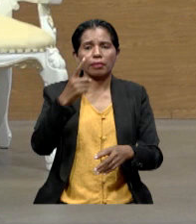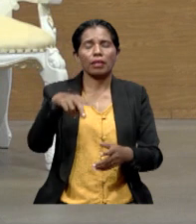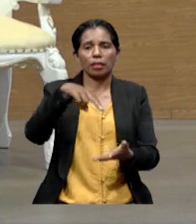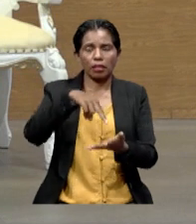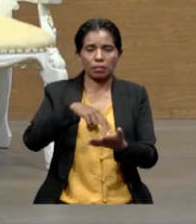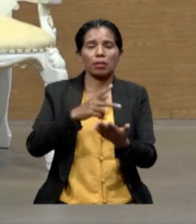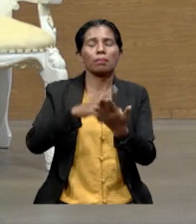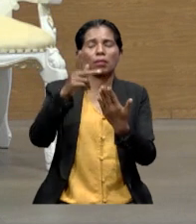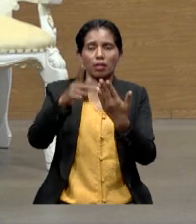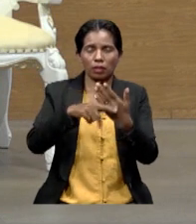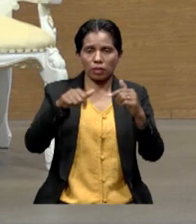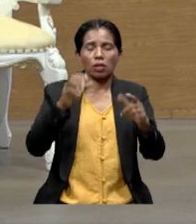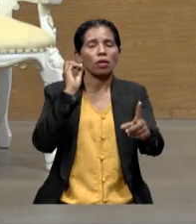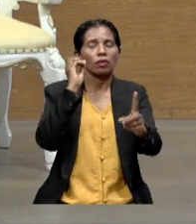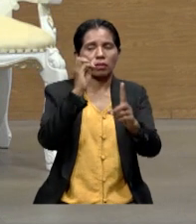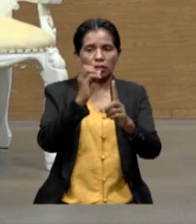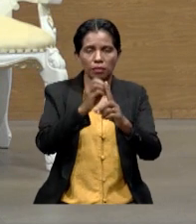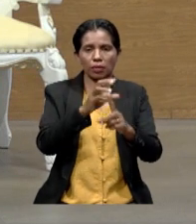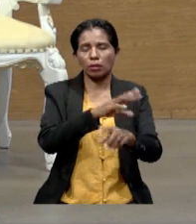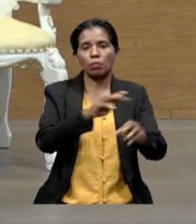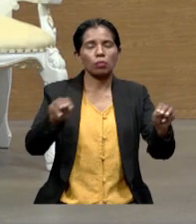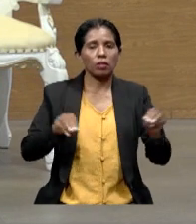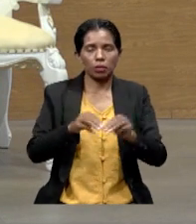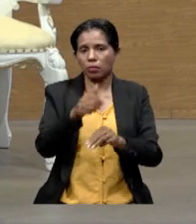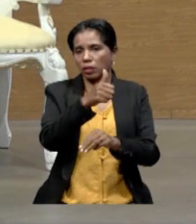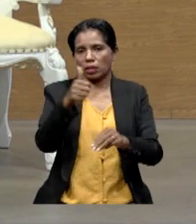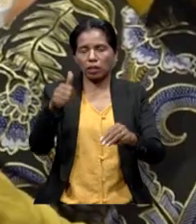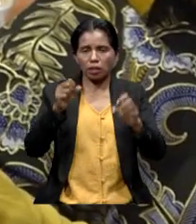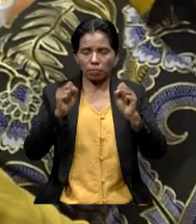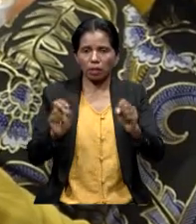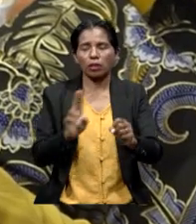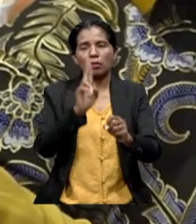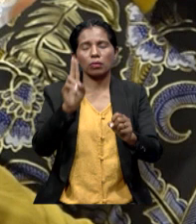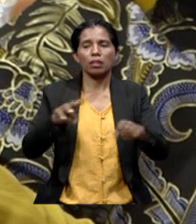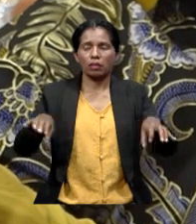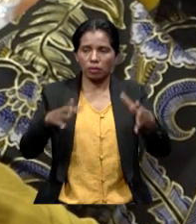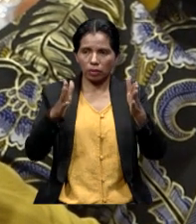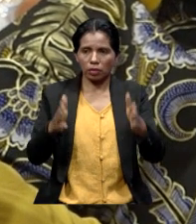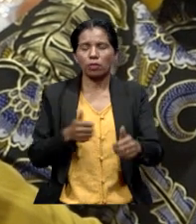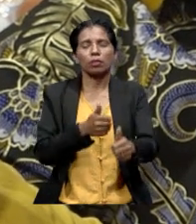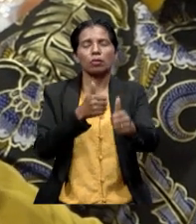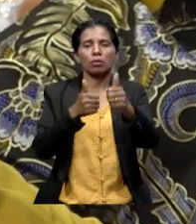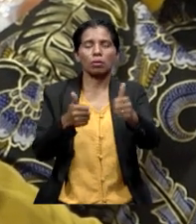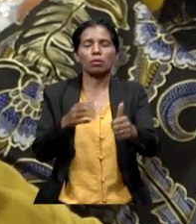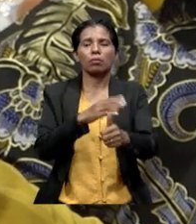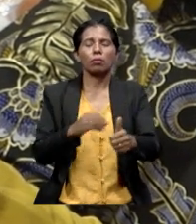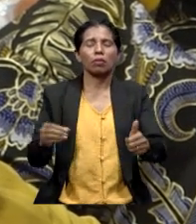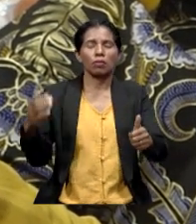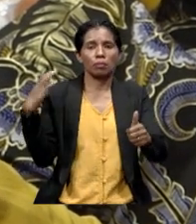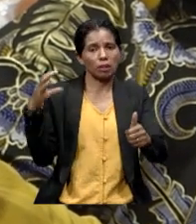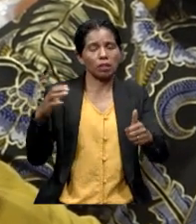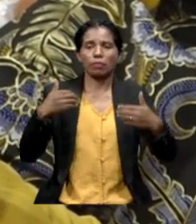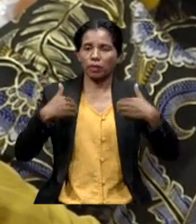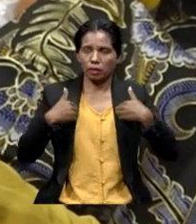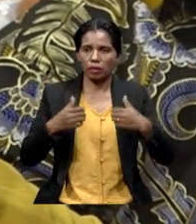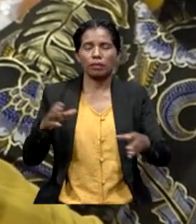ba programa ne ho objetivo atu município ida idak Belezera recursos ira ter potencialidade neve maquija, no ne